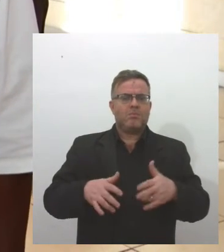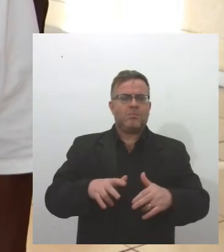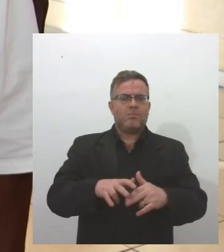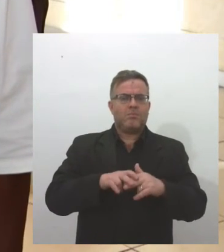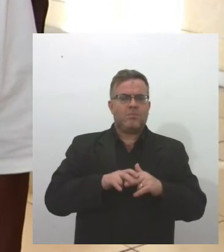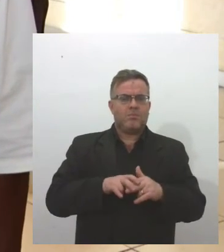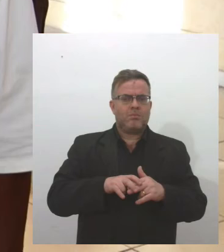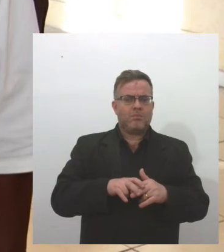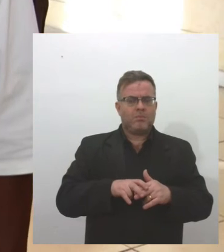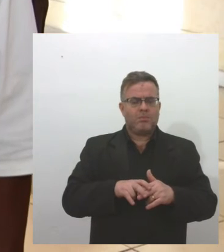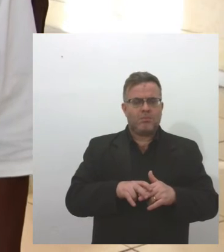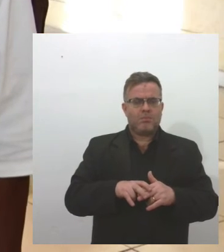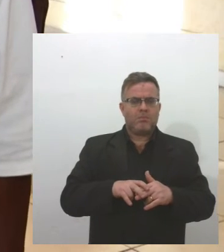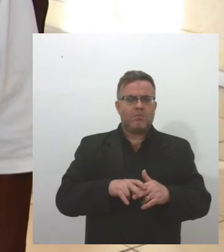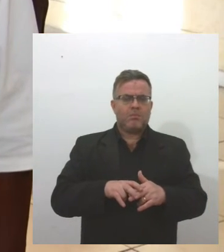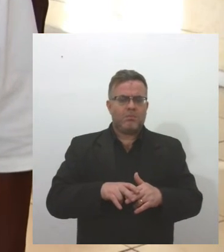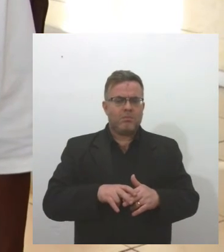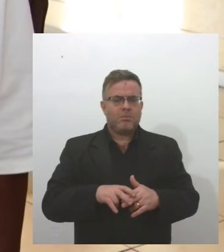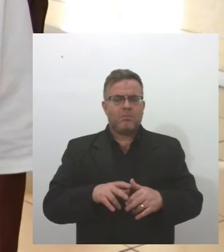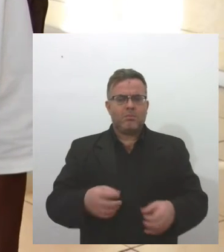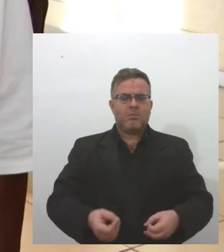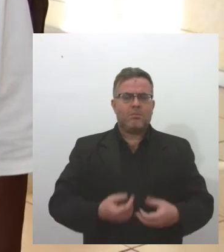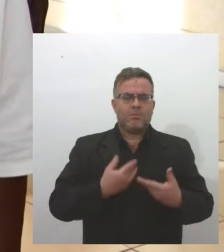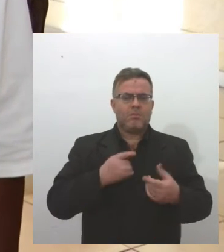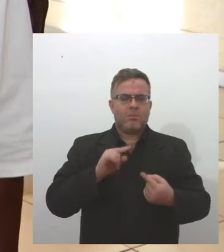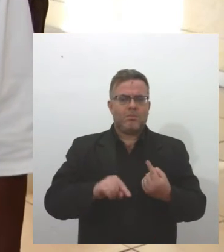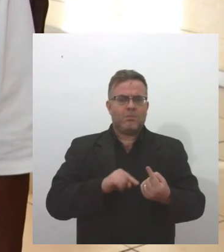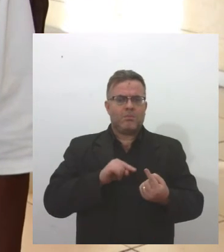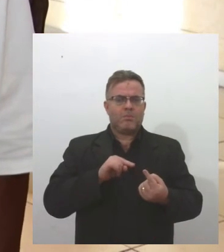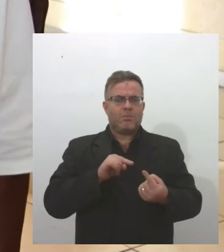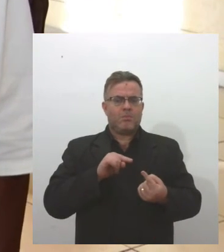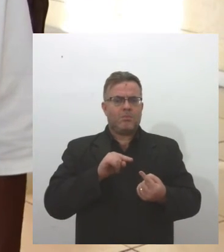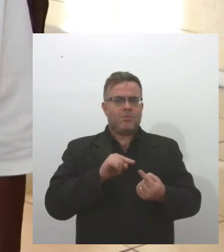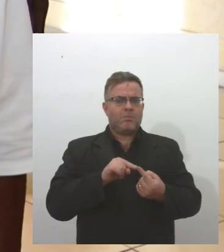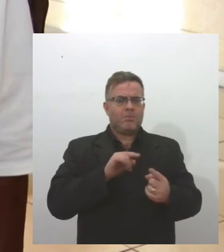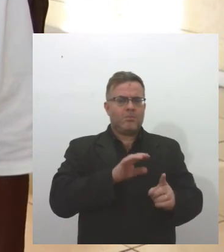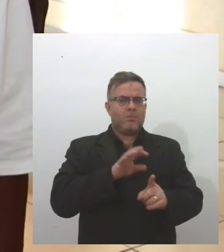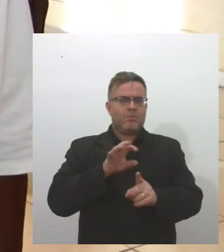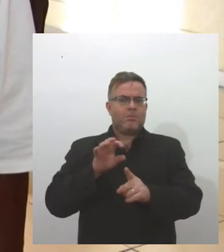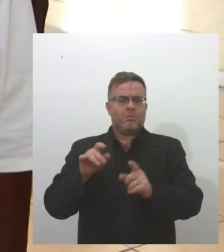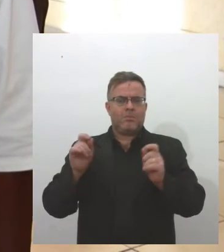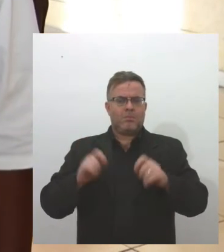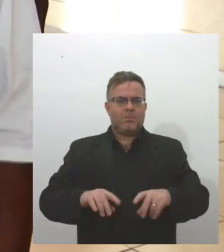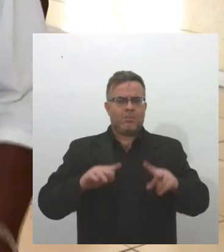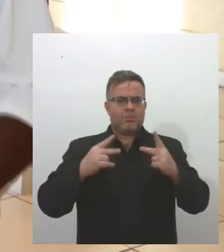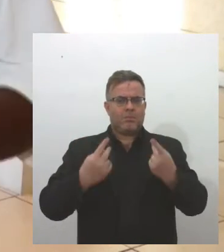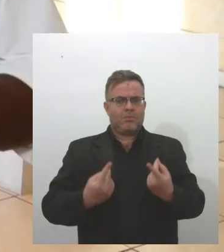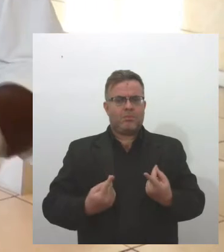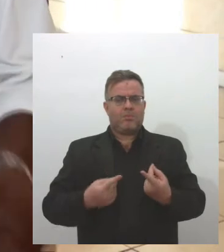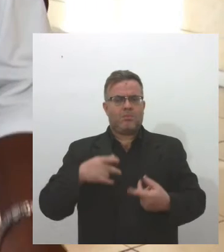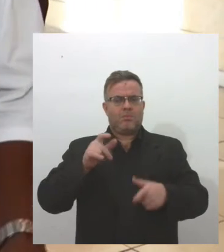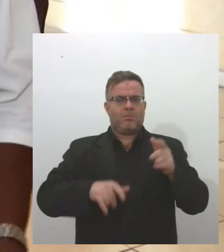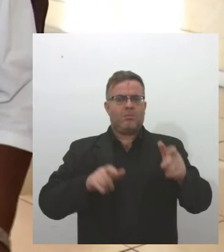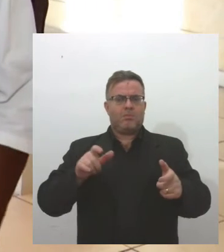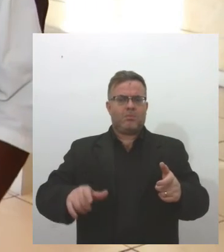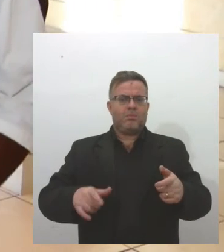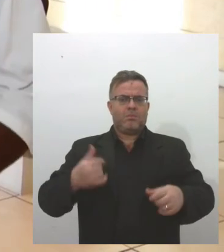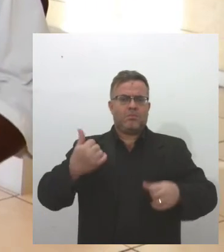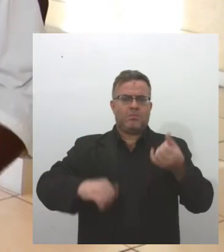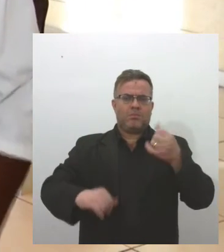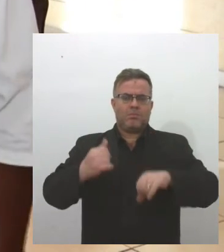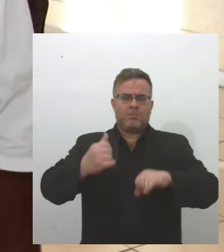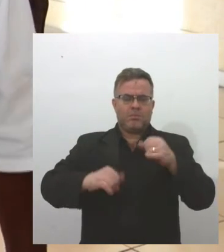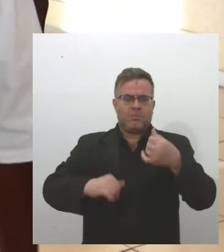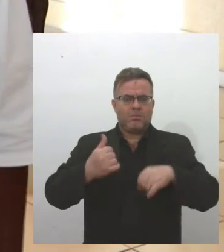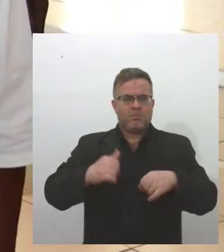o expressionismo, ele visa penetrar na questão da condição humana, fazer uma análise da